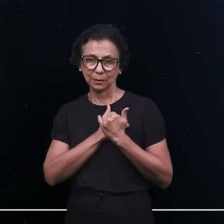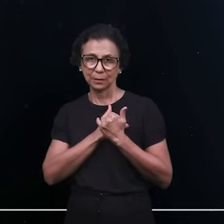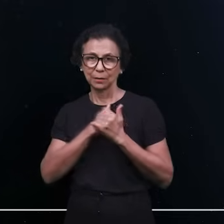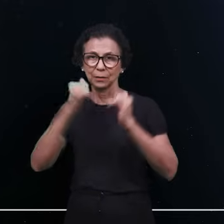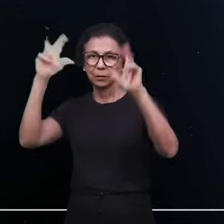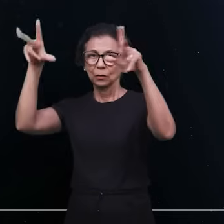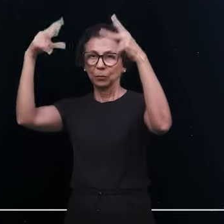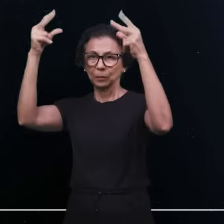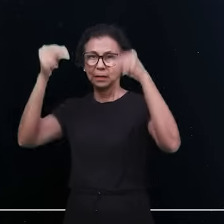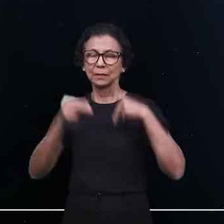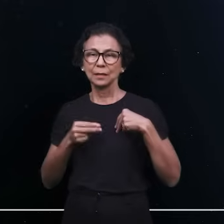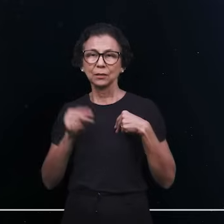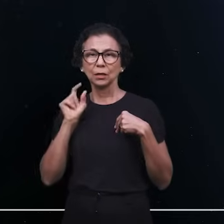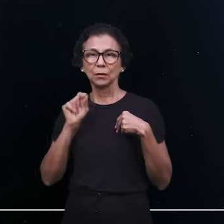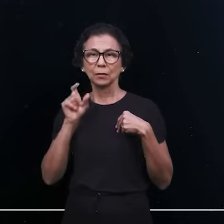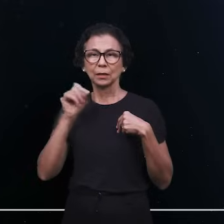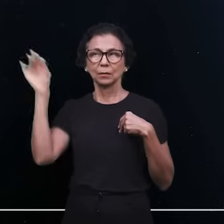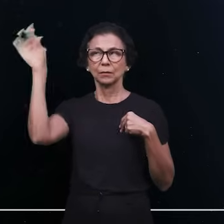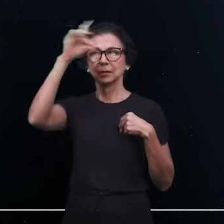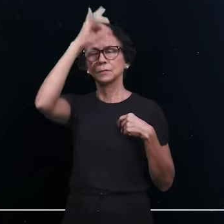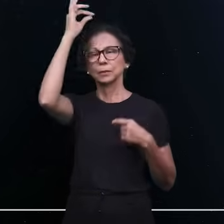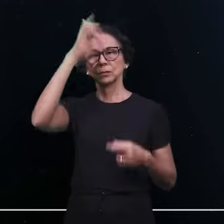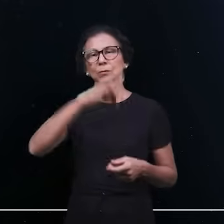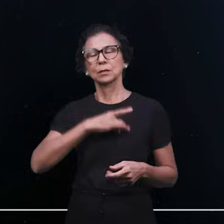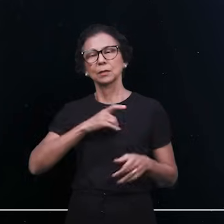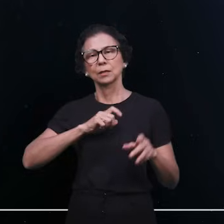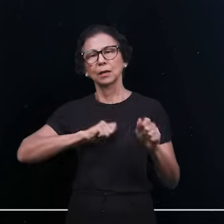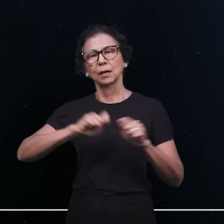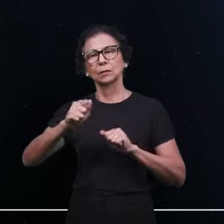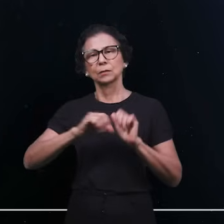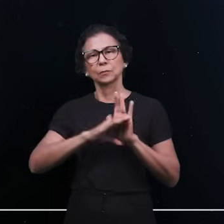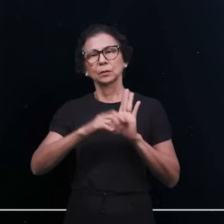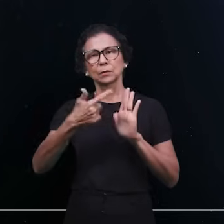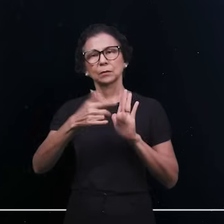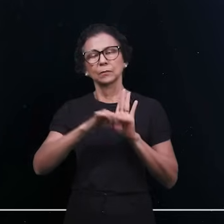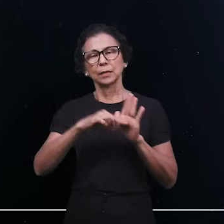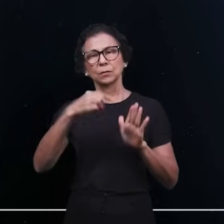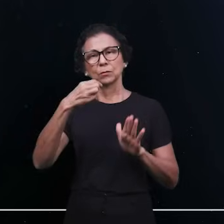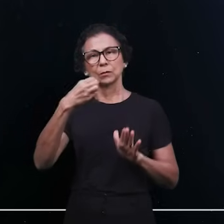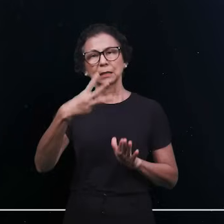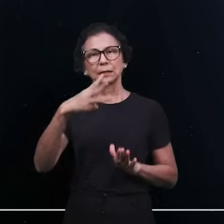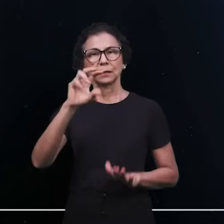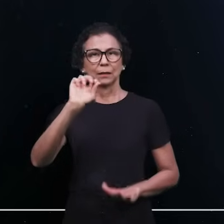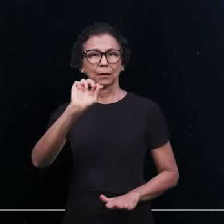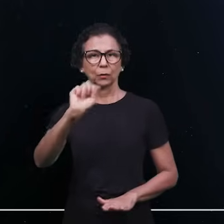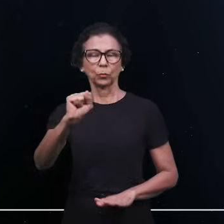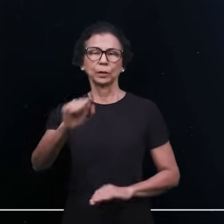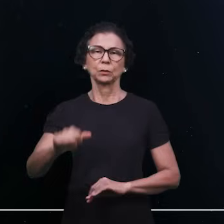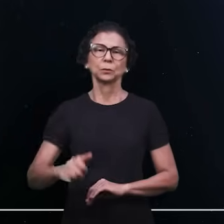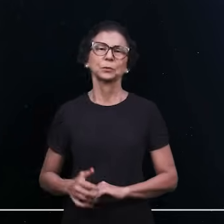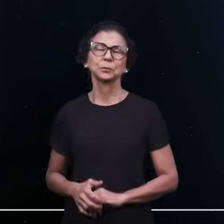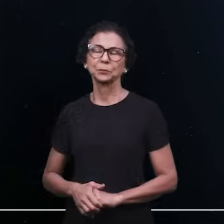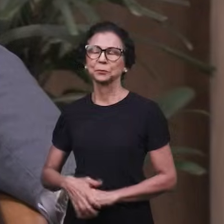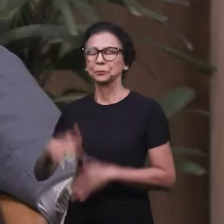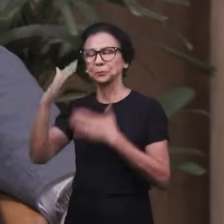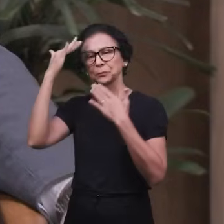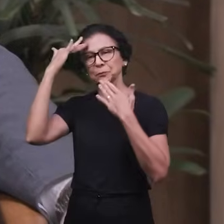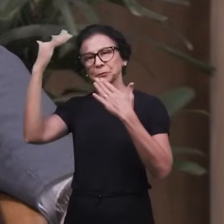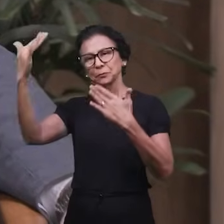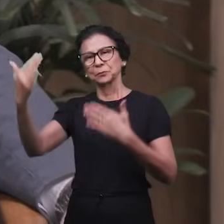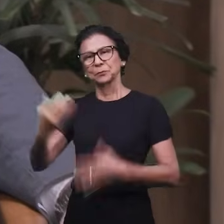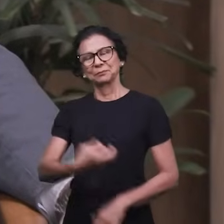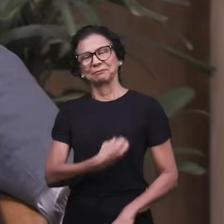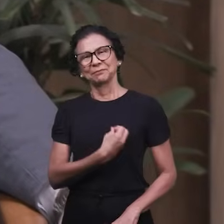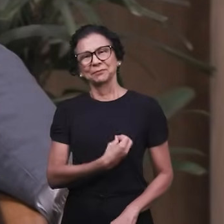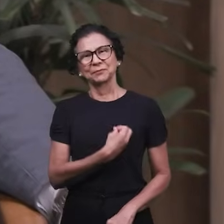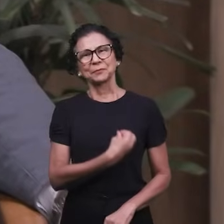do Espírito Santo. Está em Atos capítulo 2, verso 38. É o que escreve o Luiz Gustavo de Belo Horizonte. Obrigado, Luiz Gustavo, também pela